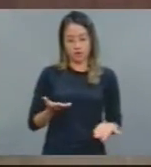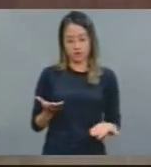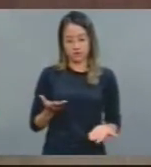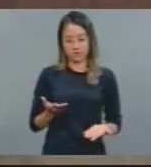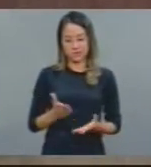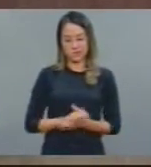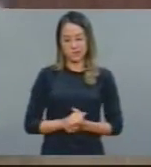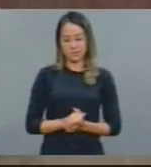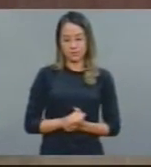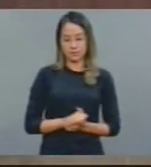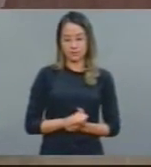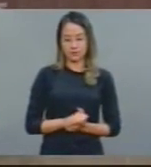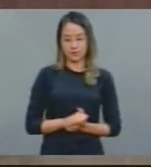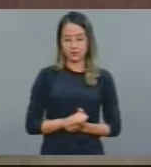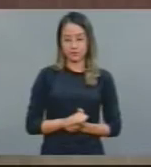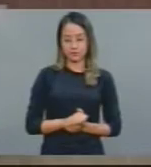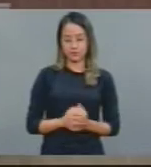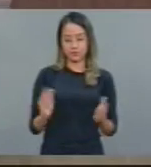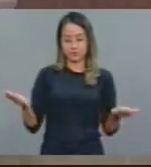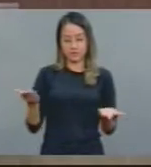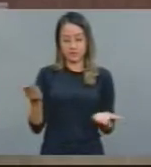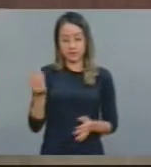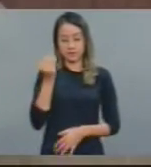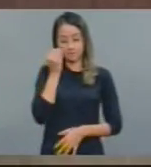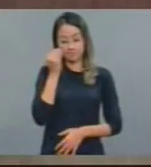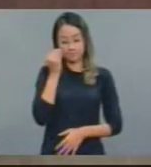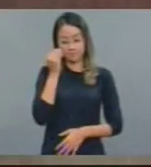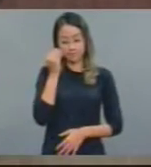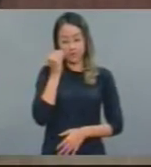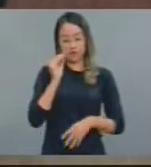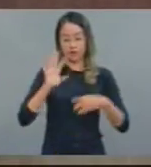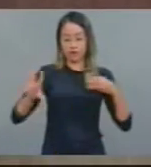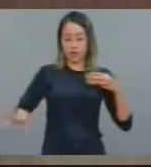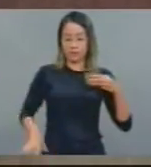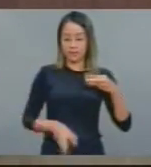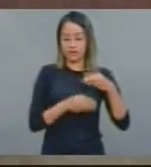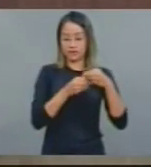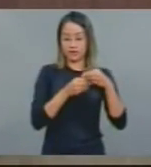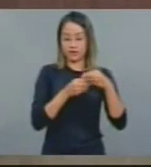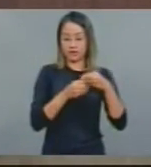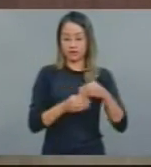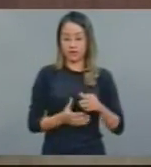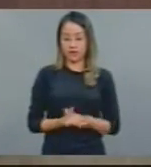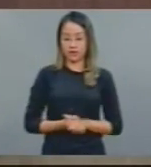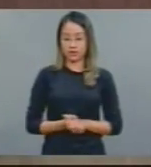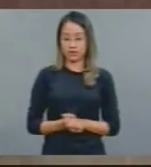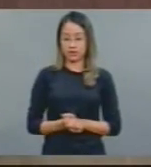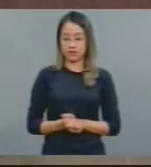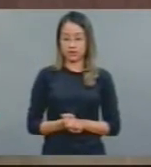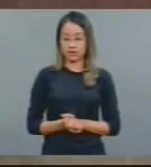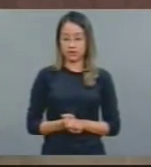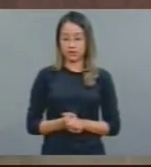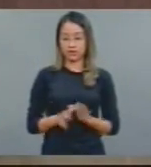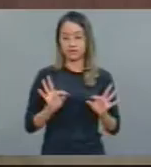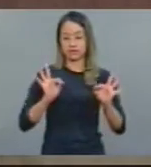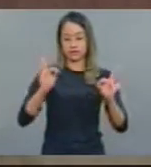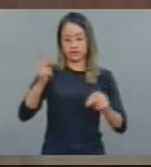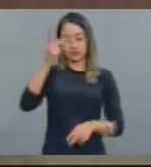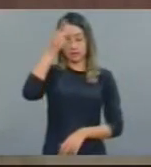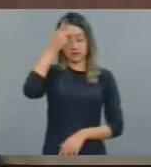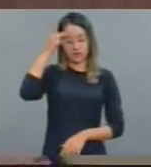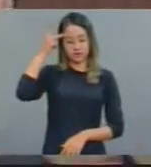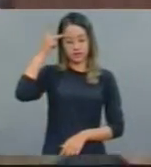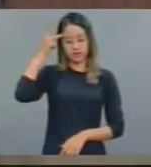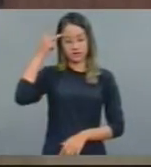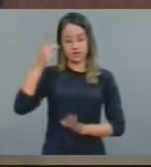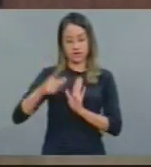última remuneração. Nós estamos tentando emendar para garantir isso, sobretudo aqueles e aquelas que entraram antes